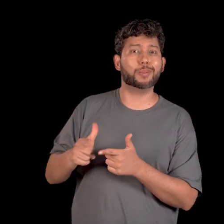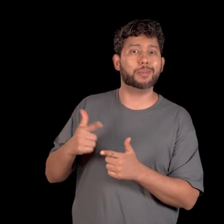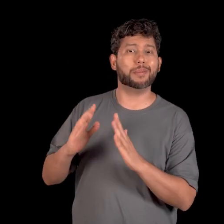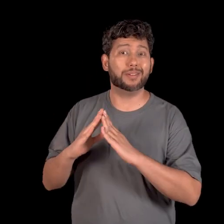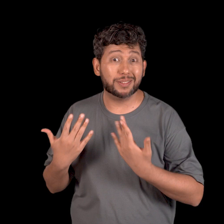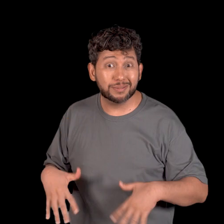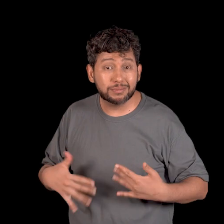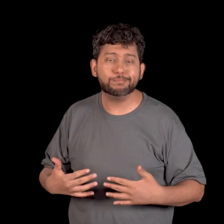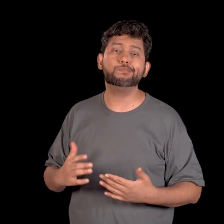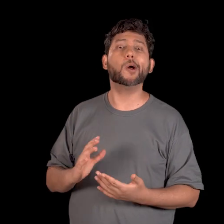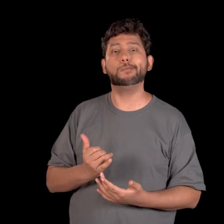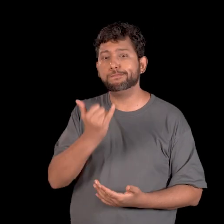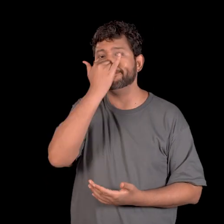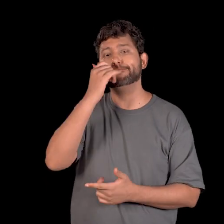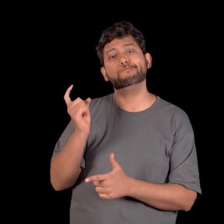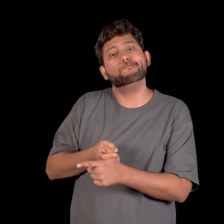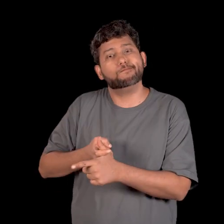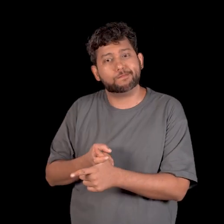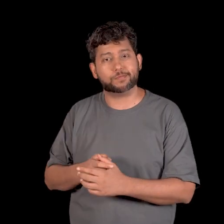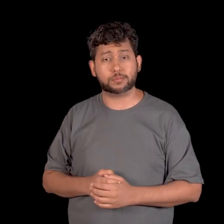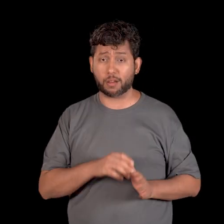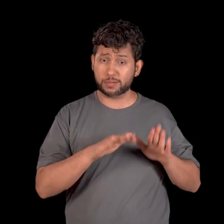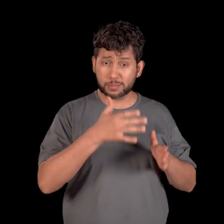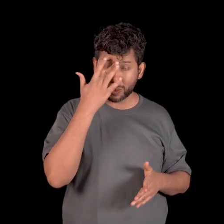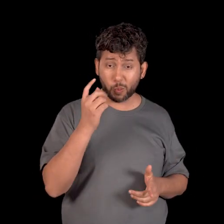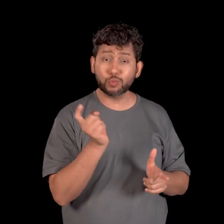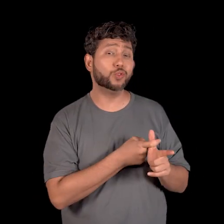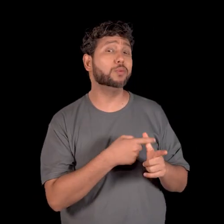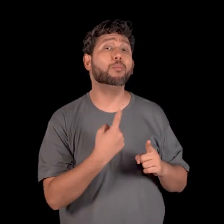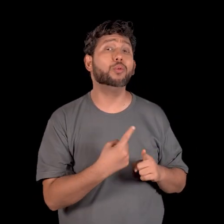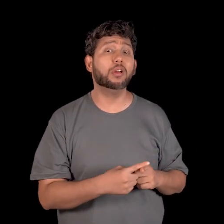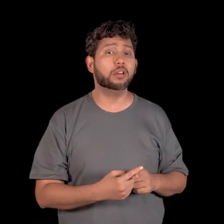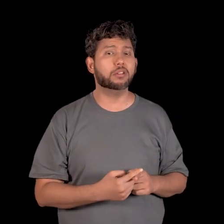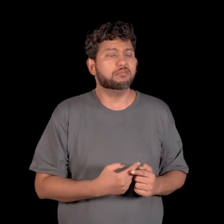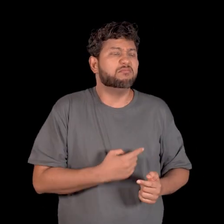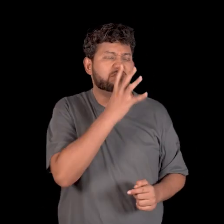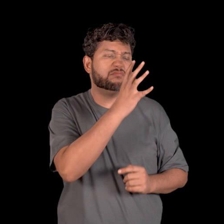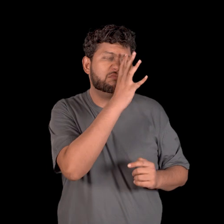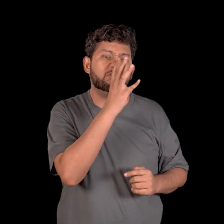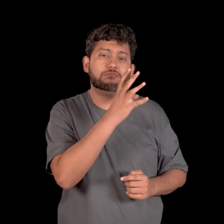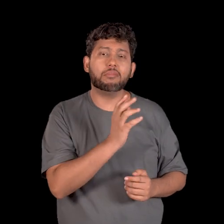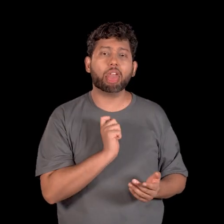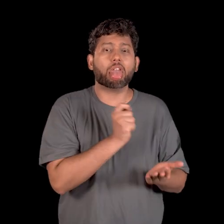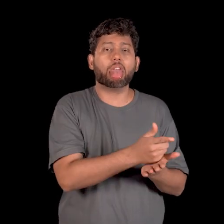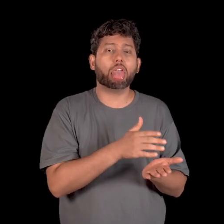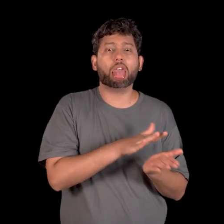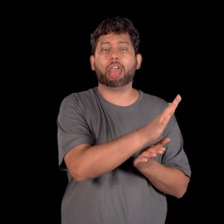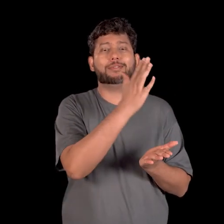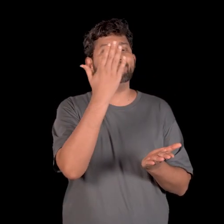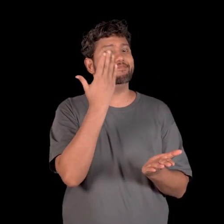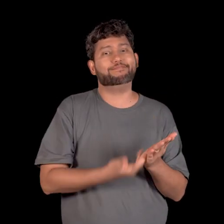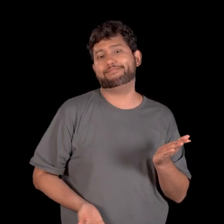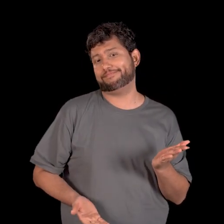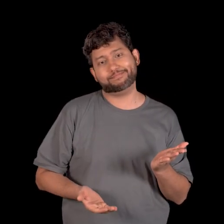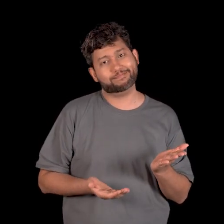a falta de emprego ou um problema que surgiu na nossa casa. Outras vezes, As fazemos porque não avaliamos bem nossos